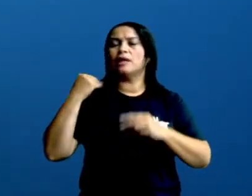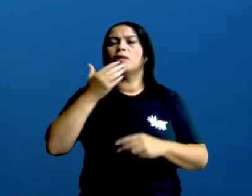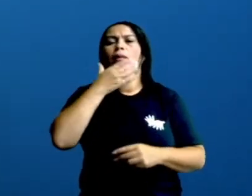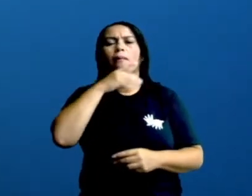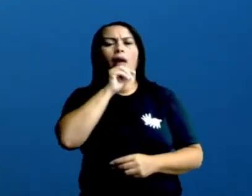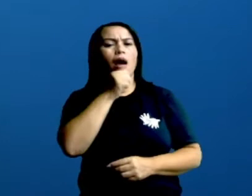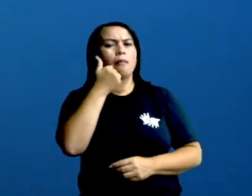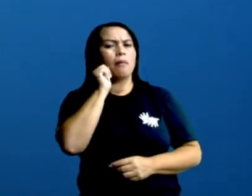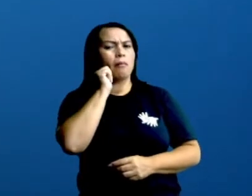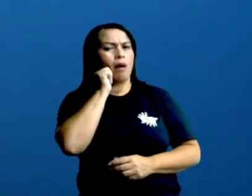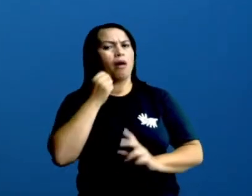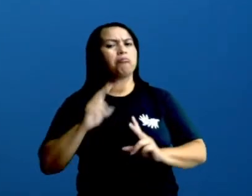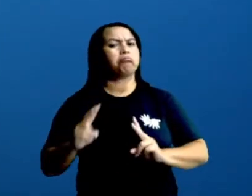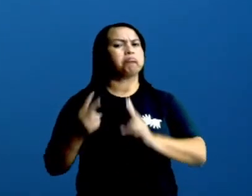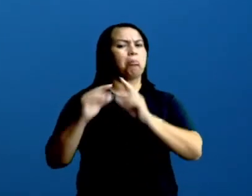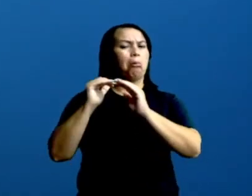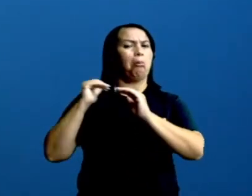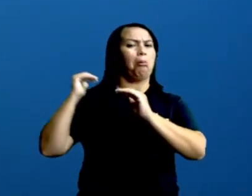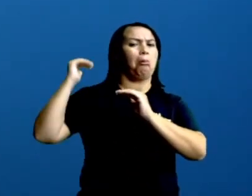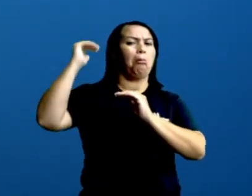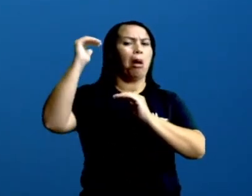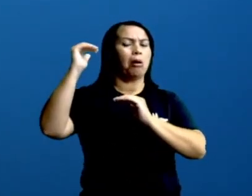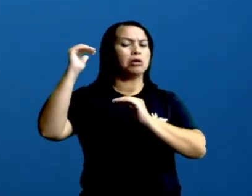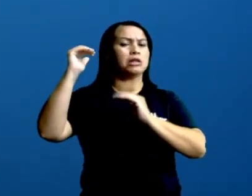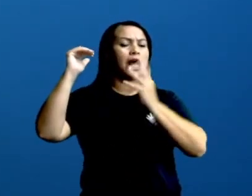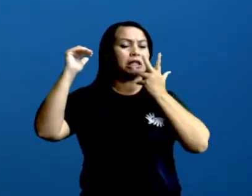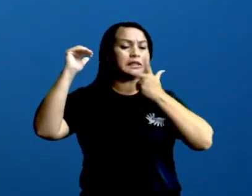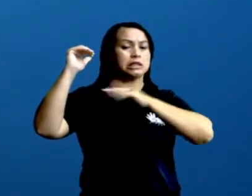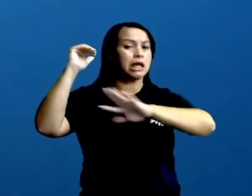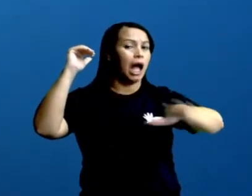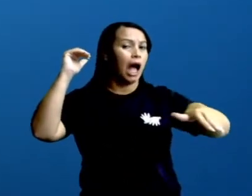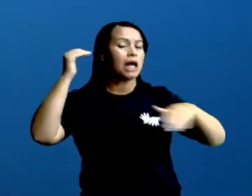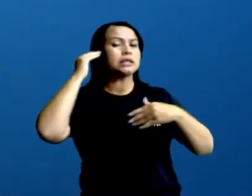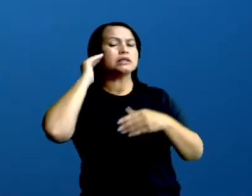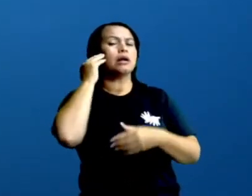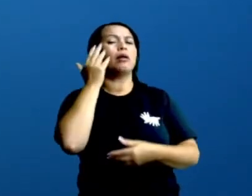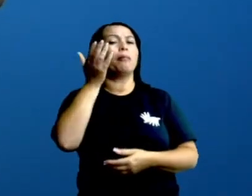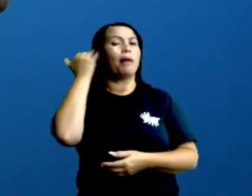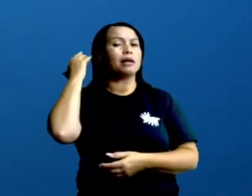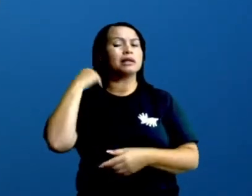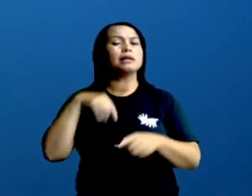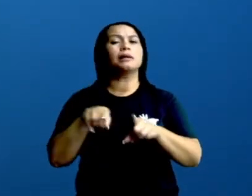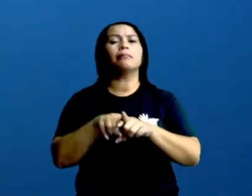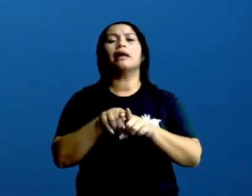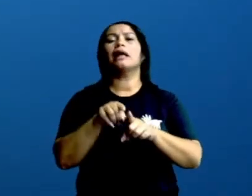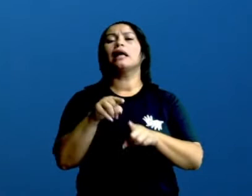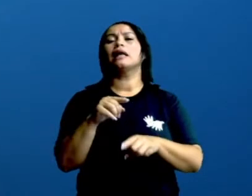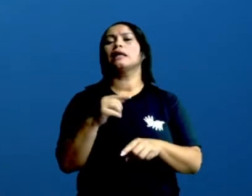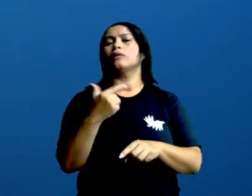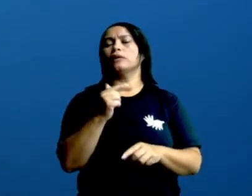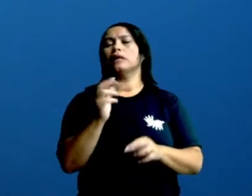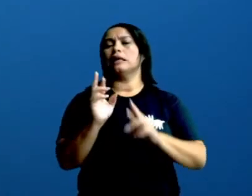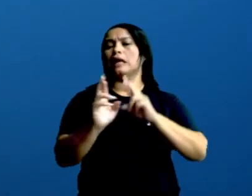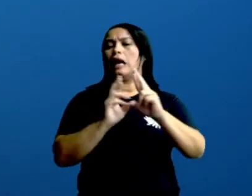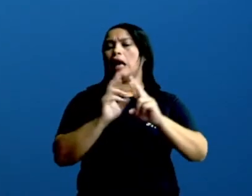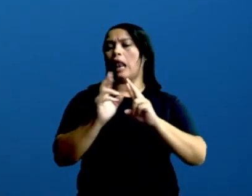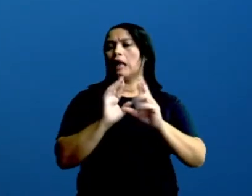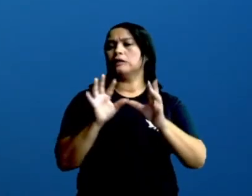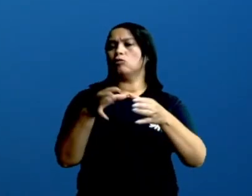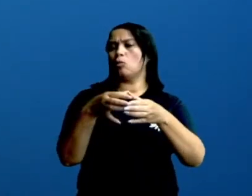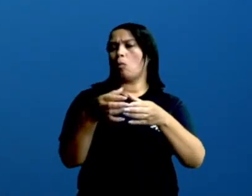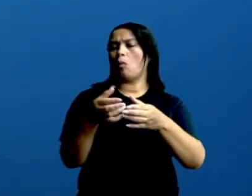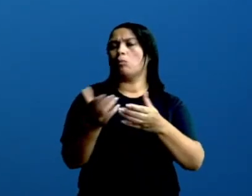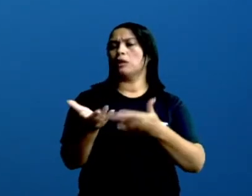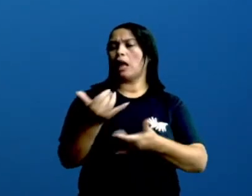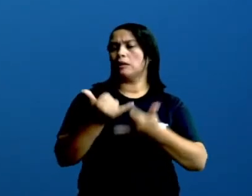e a mãe tinham uma hierarquia ali na casa, principalmente o pai, né, nas famílias patriarcais. E aí não tinha essa relação assim de